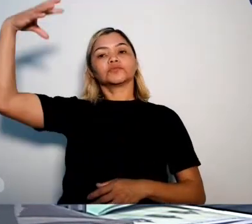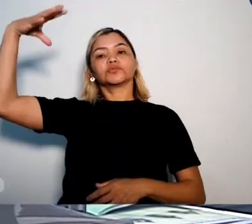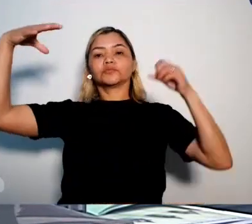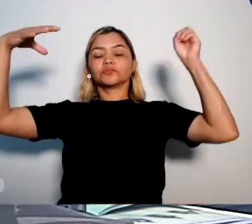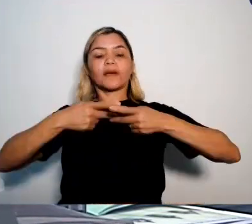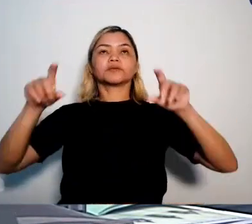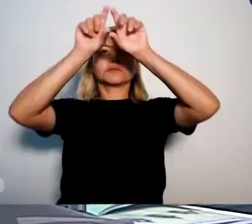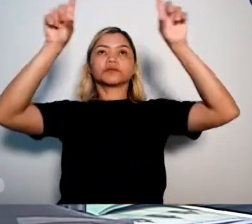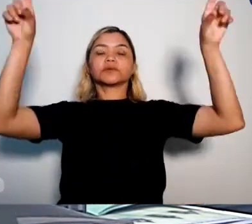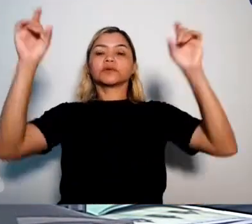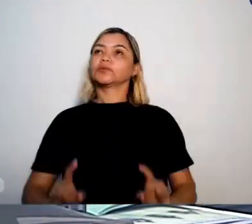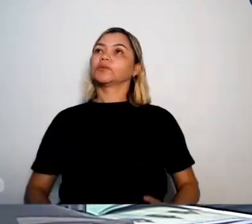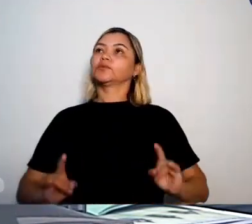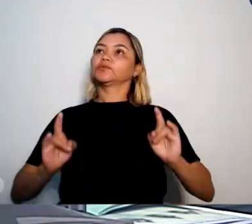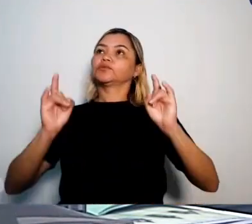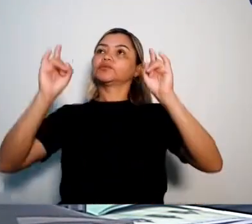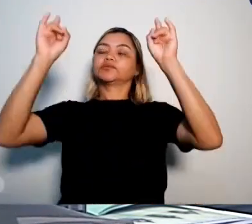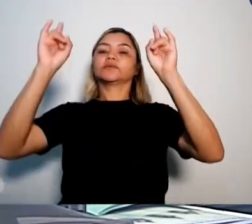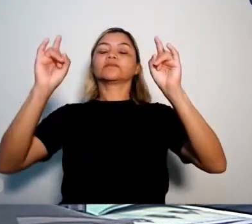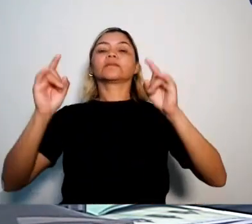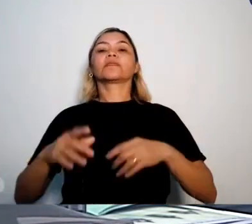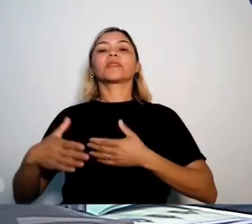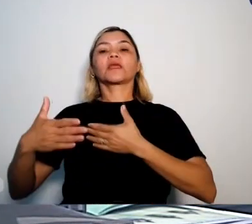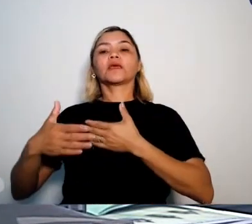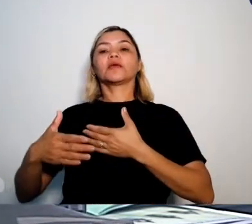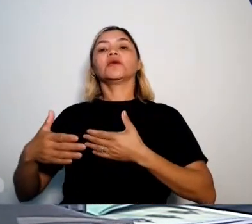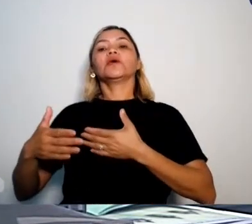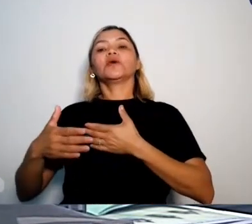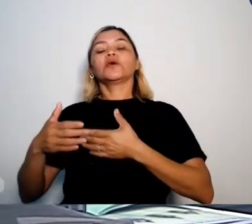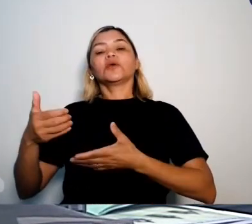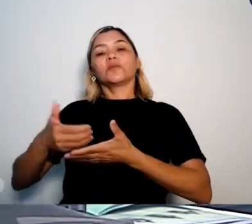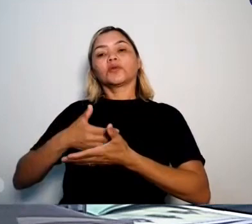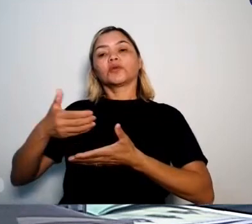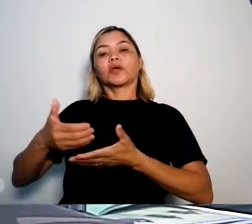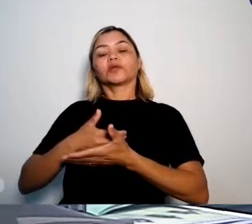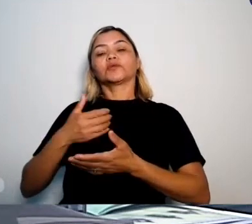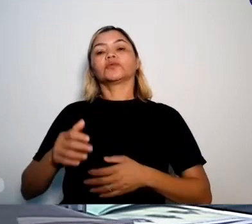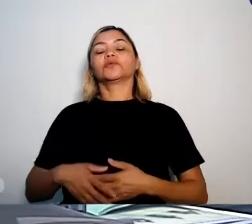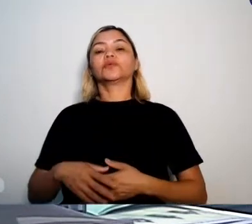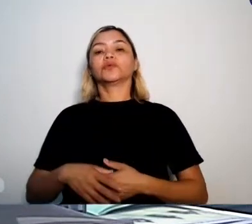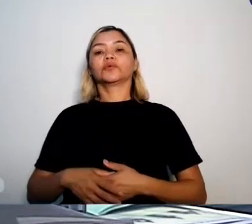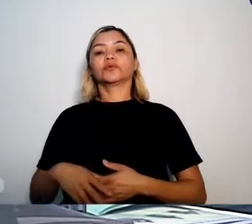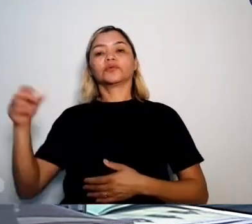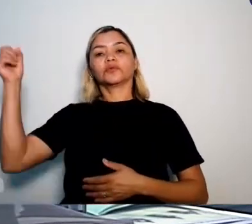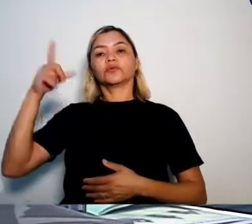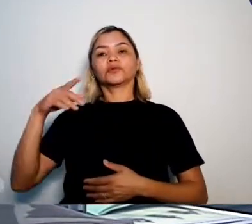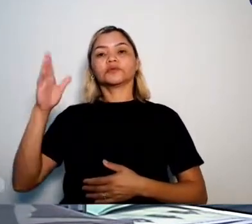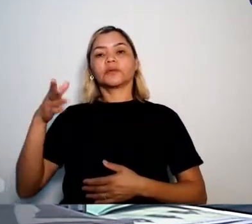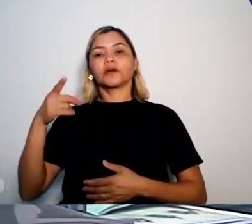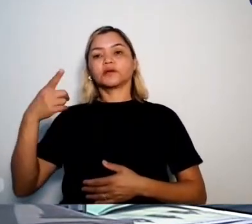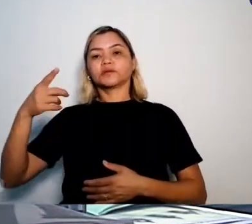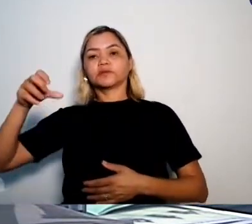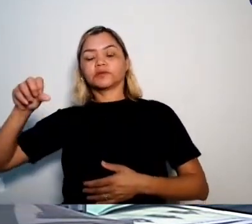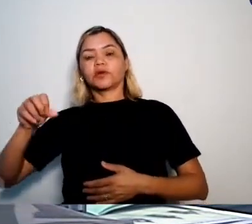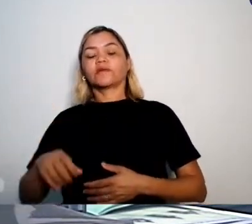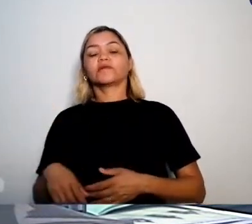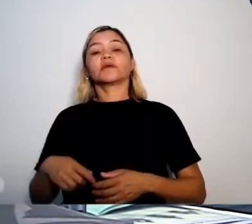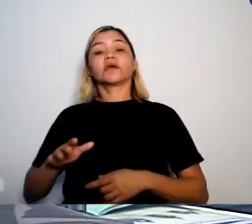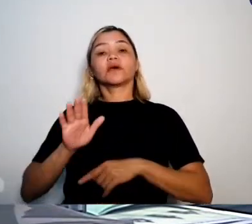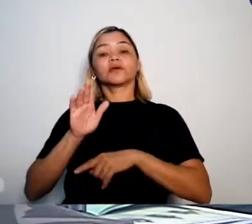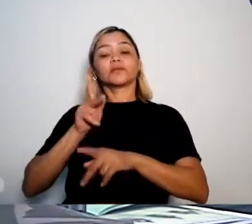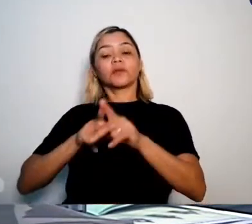de prédios do Botucatu Luz 2019, beneficiando à